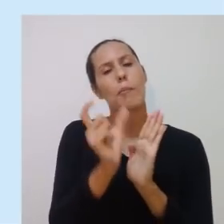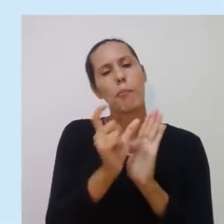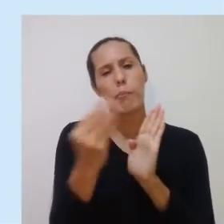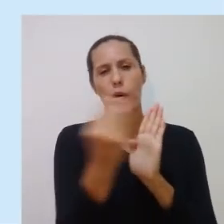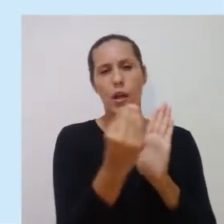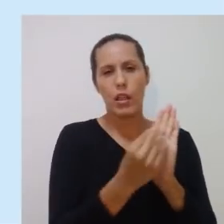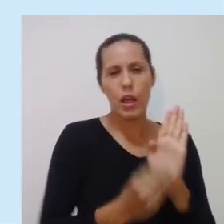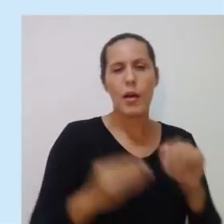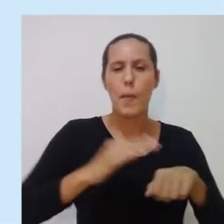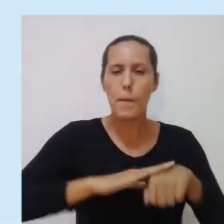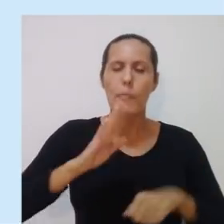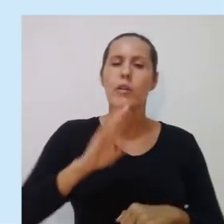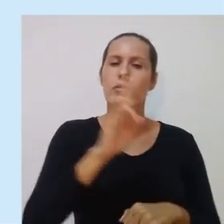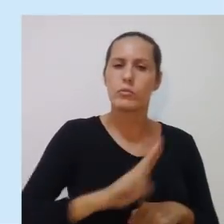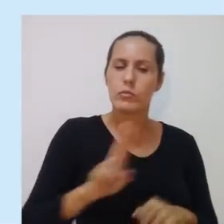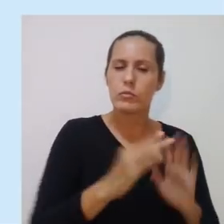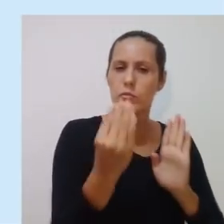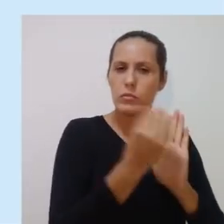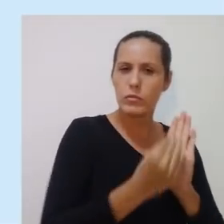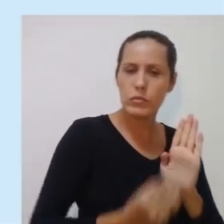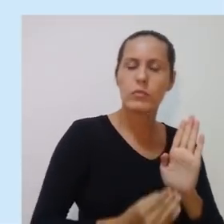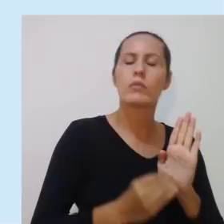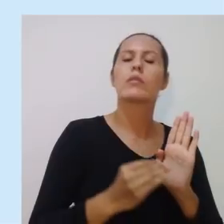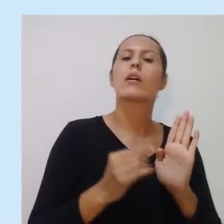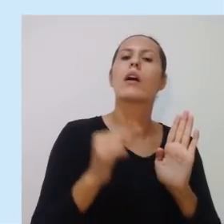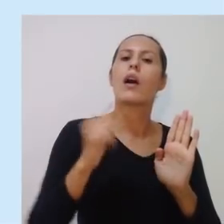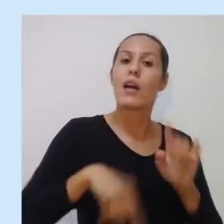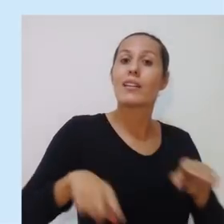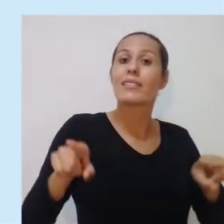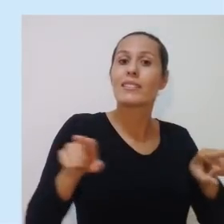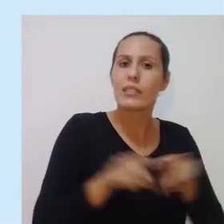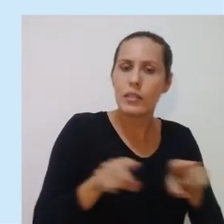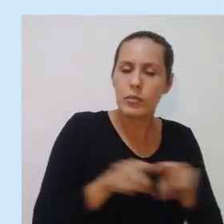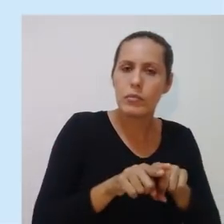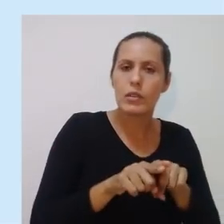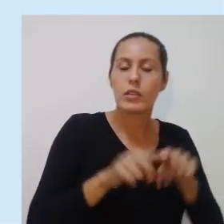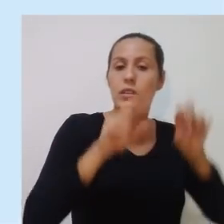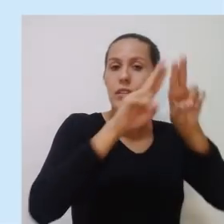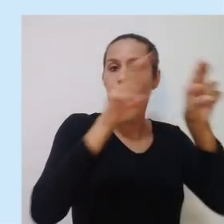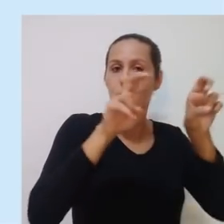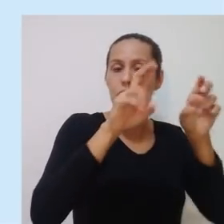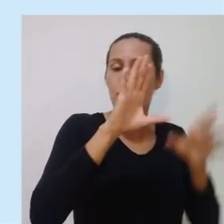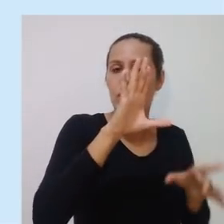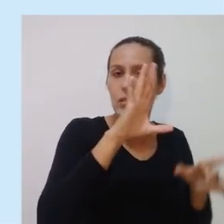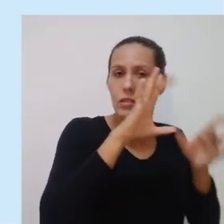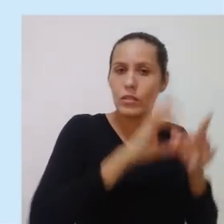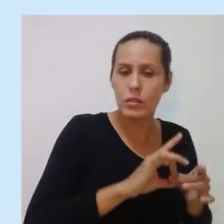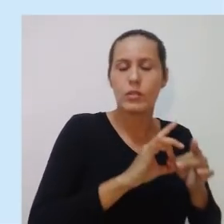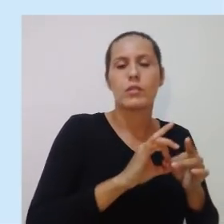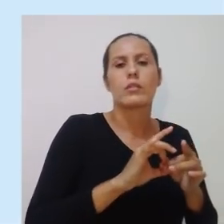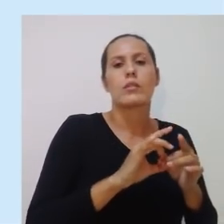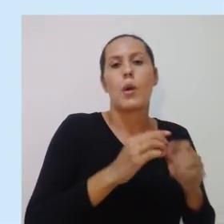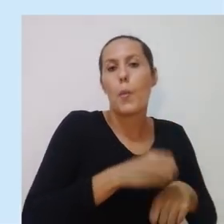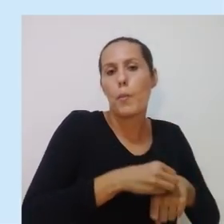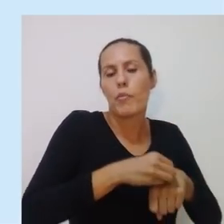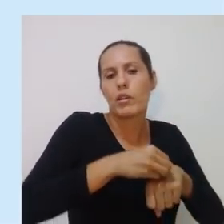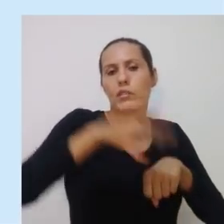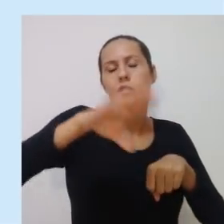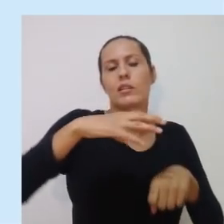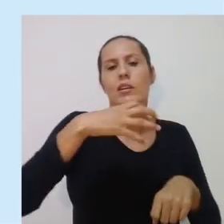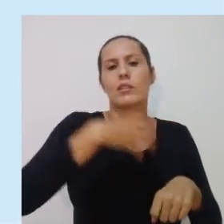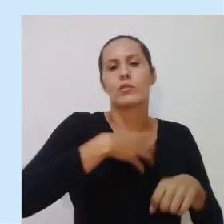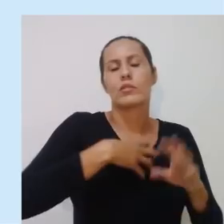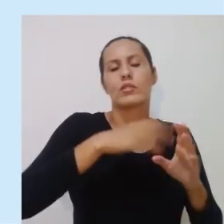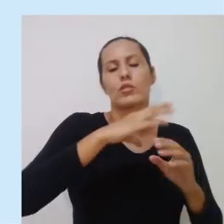que permeiam, que mais são usadas no texto, elas são também, além do título, uma grande pista do sentido